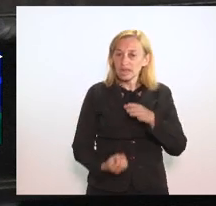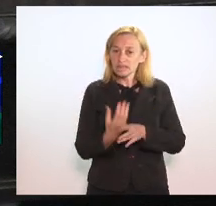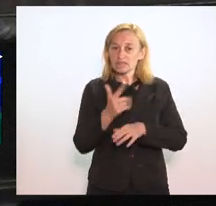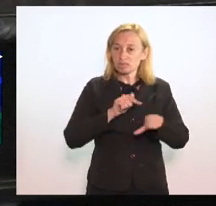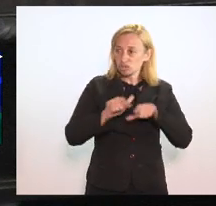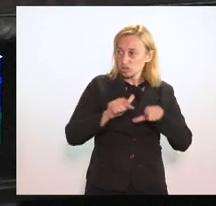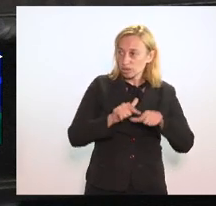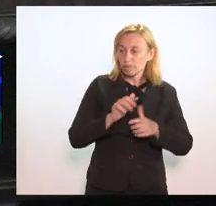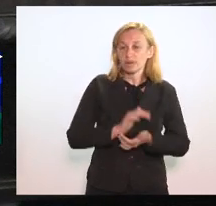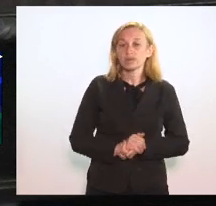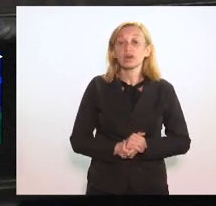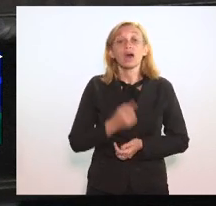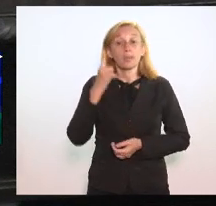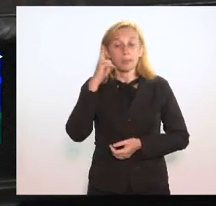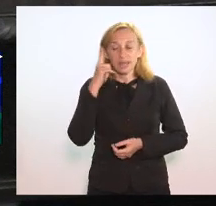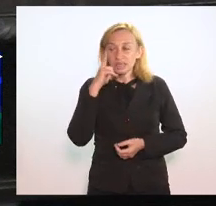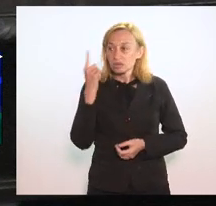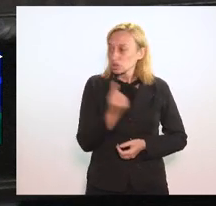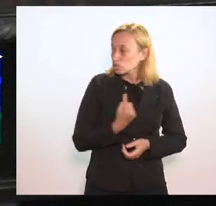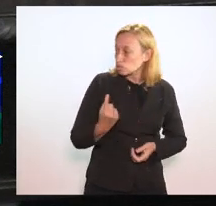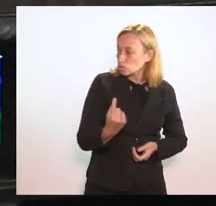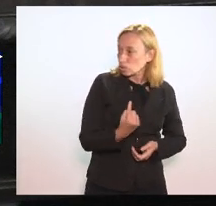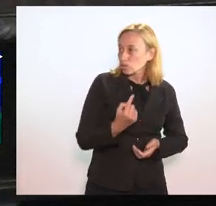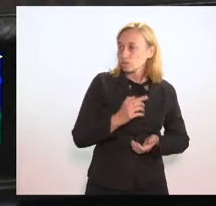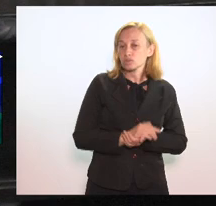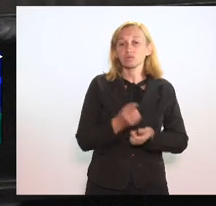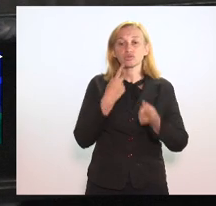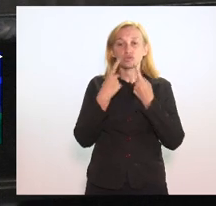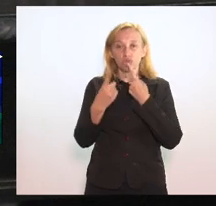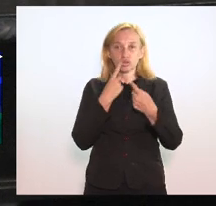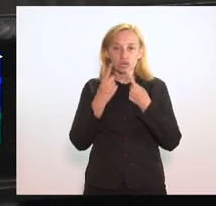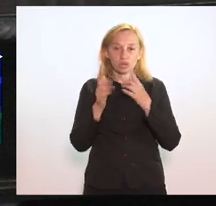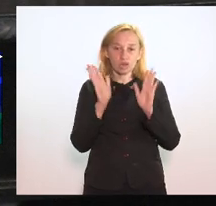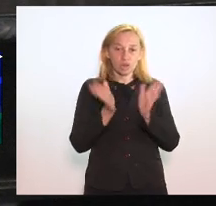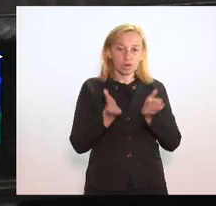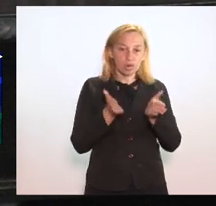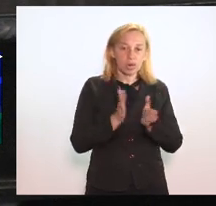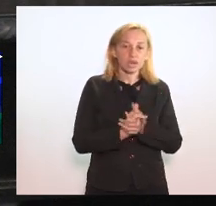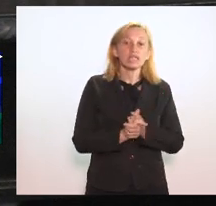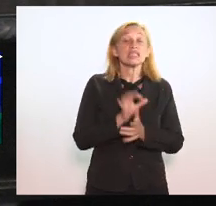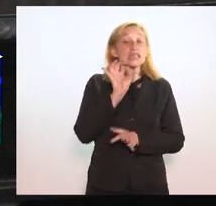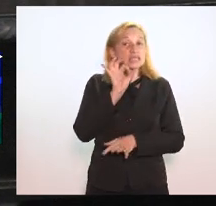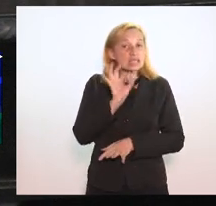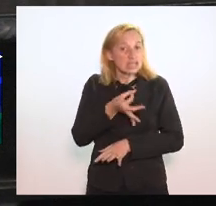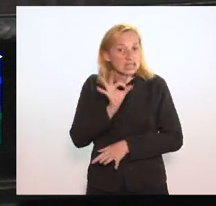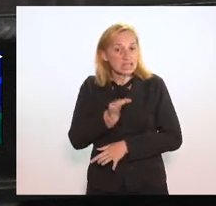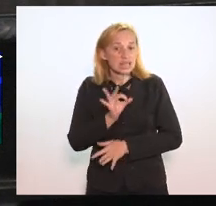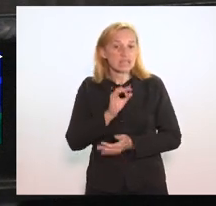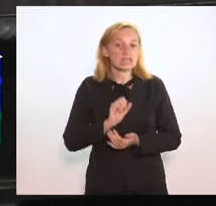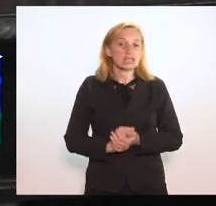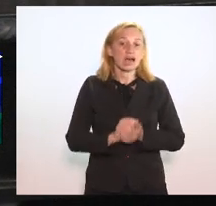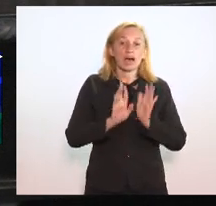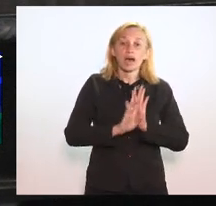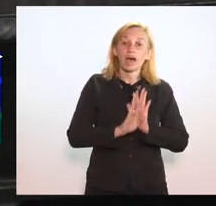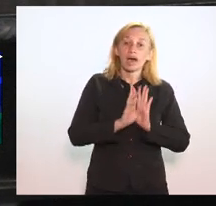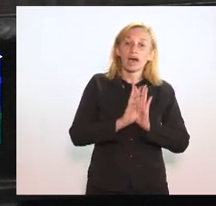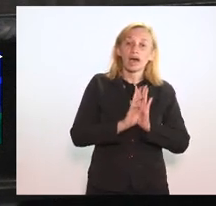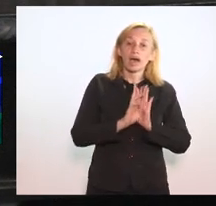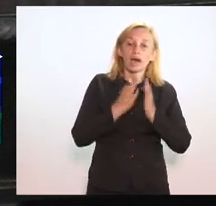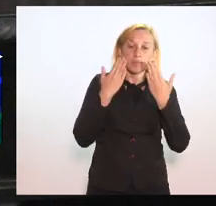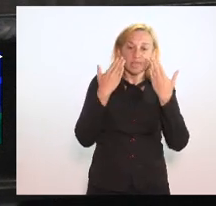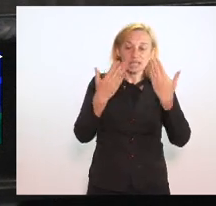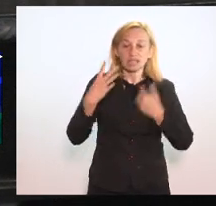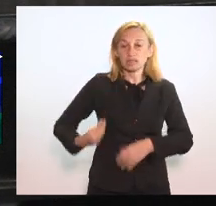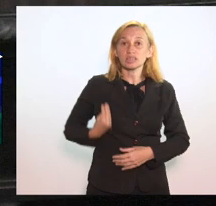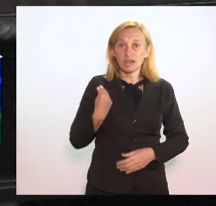penso que o norte desse debate tem que ser exatamente a preservação